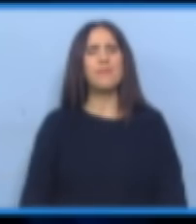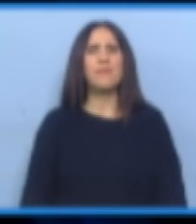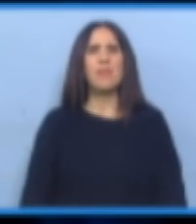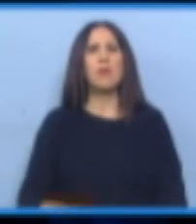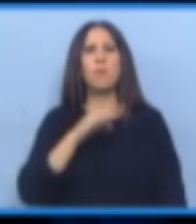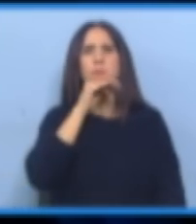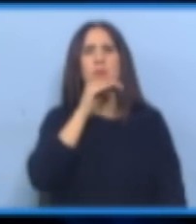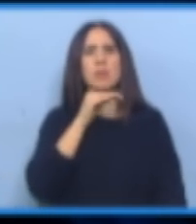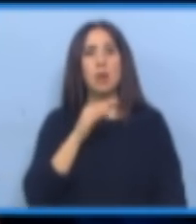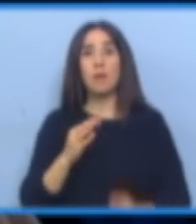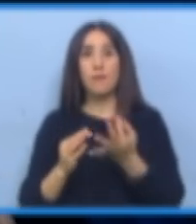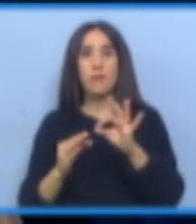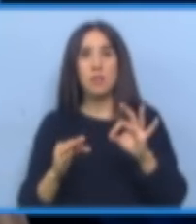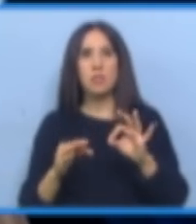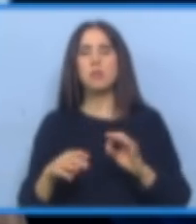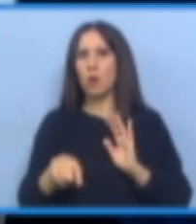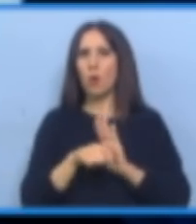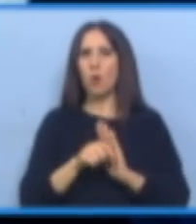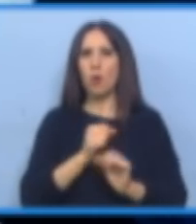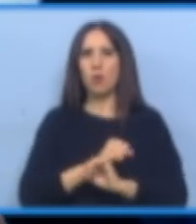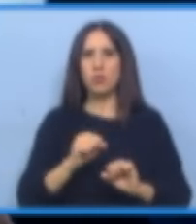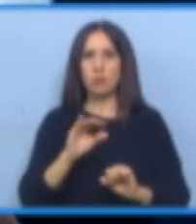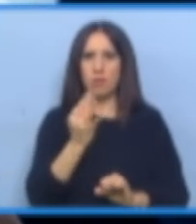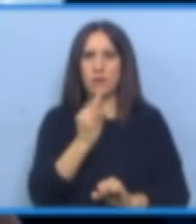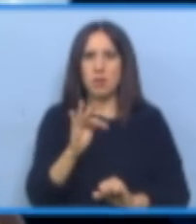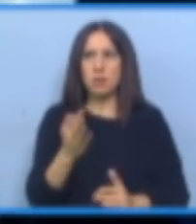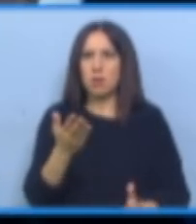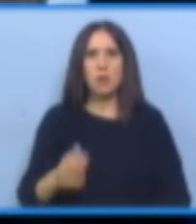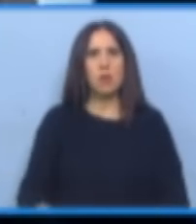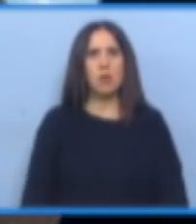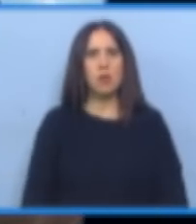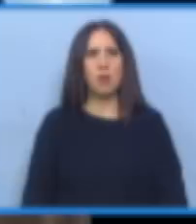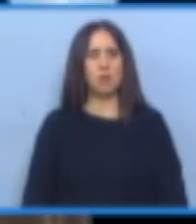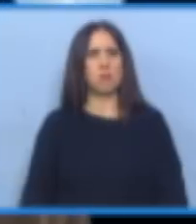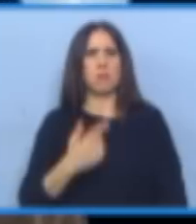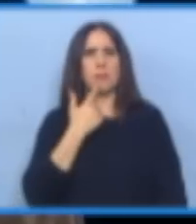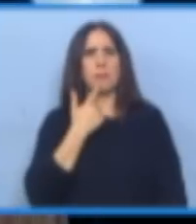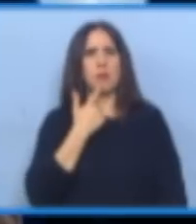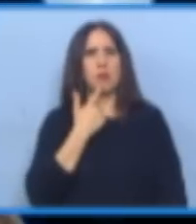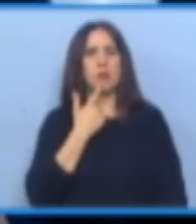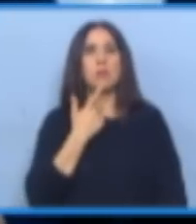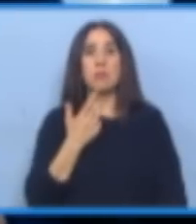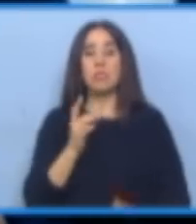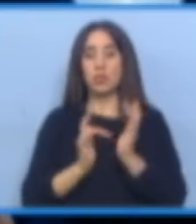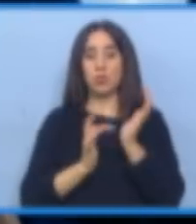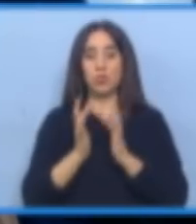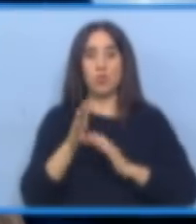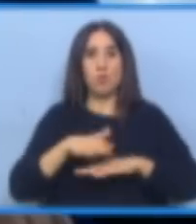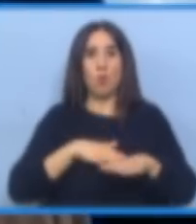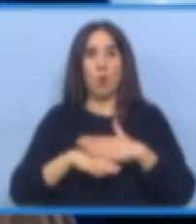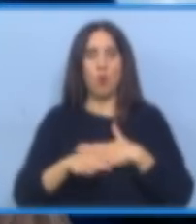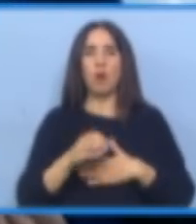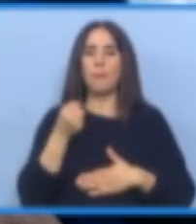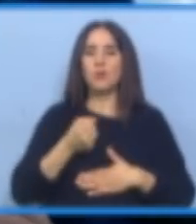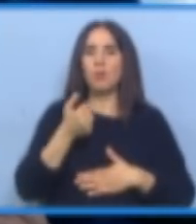aquele polícia no atentado em França. Sim, extraordinário. Quer dizer, isto não é nada isto que Jesus fez, de ser bom